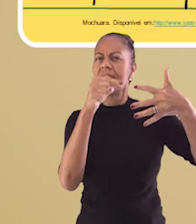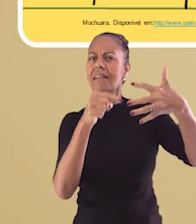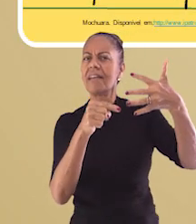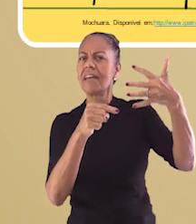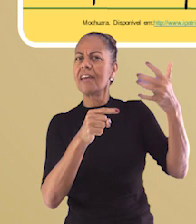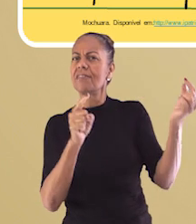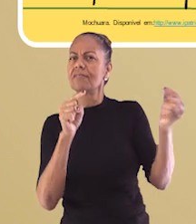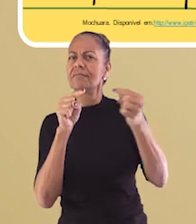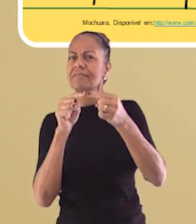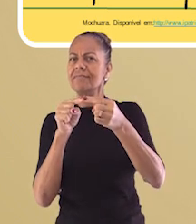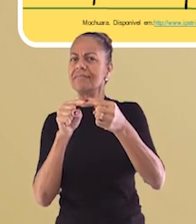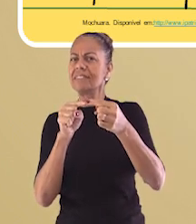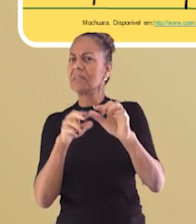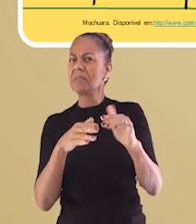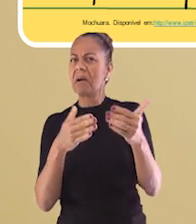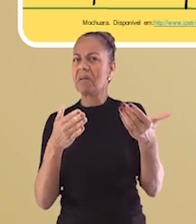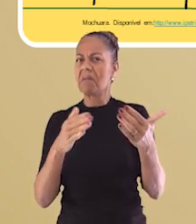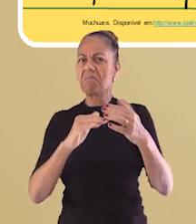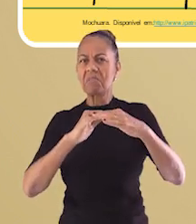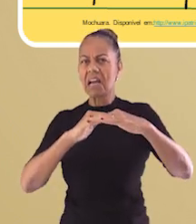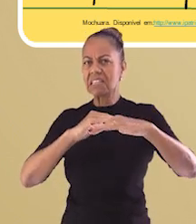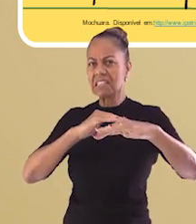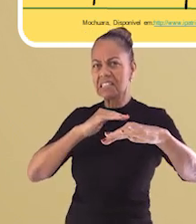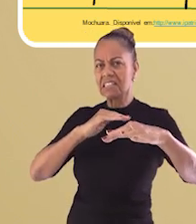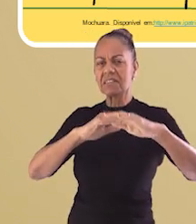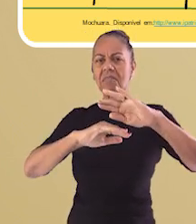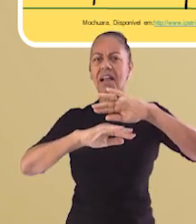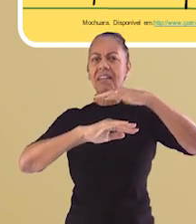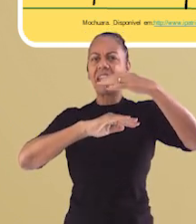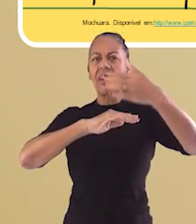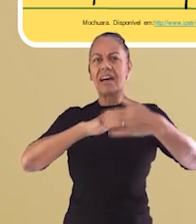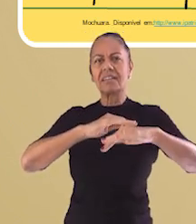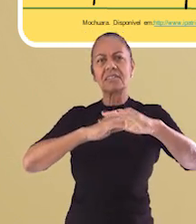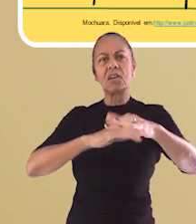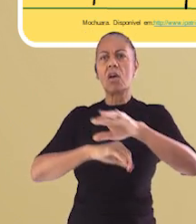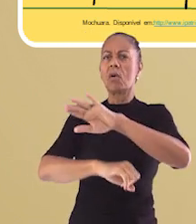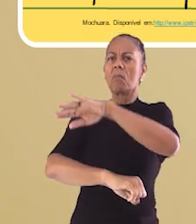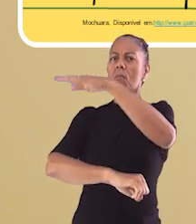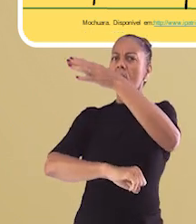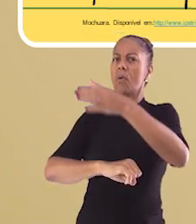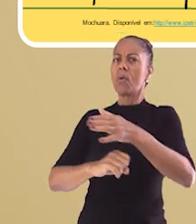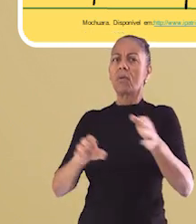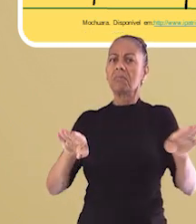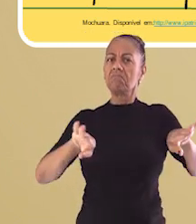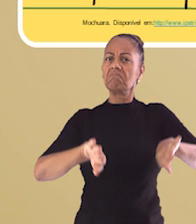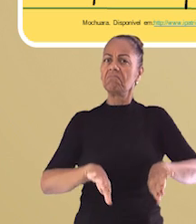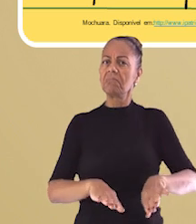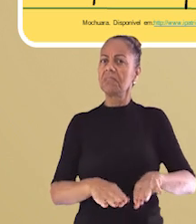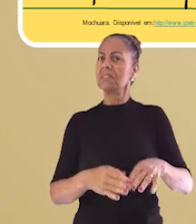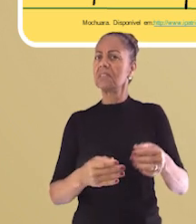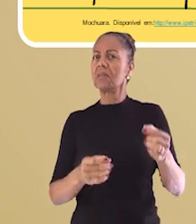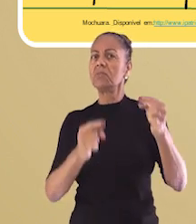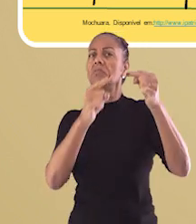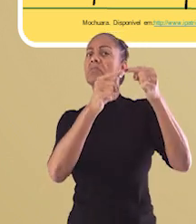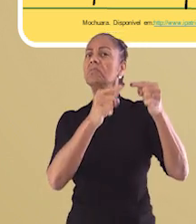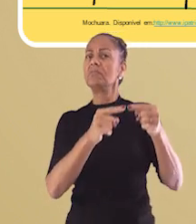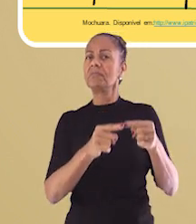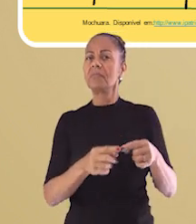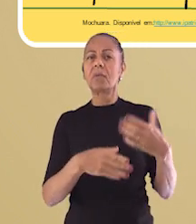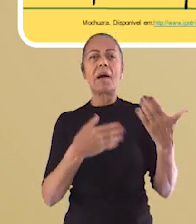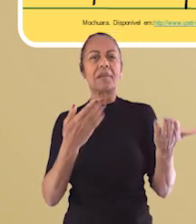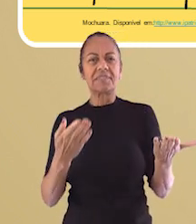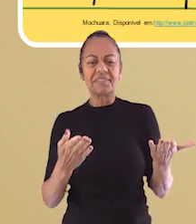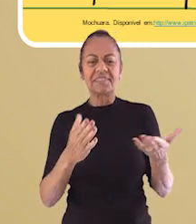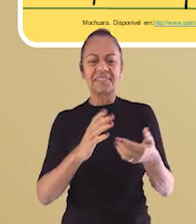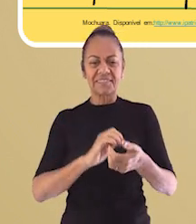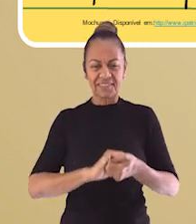se encaixa? Vimos planícies, planaltos, morros, montanhas e depressões. Vai,